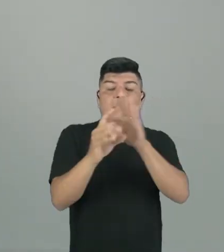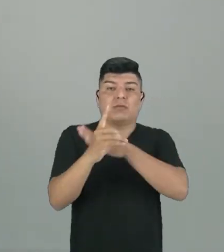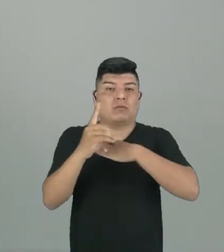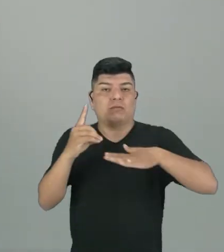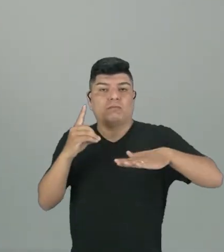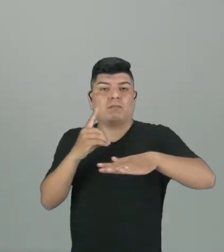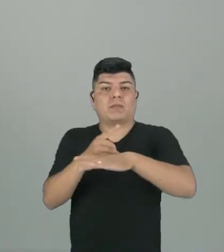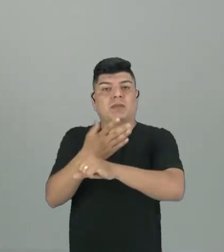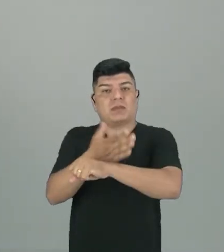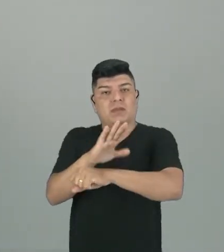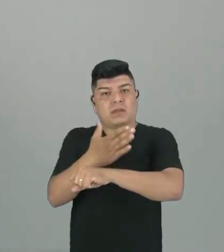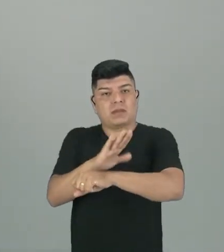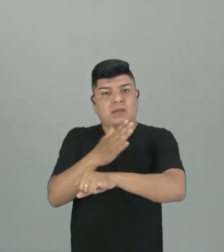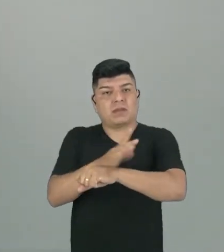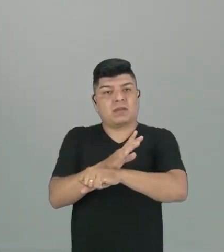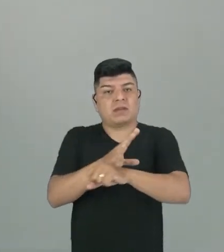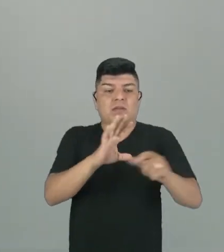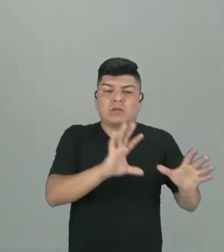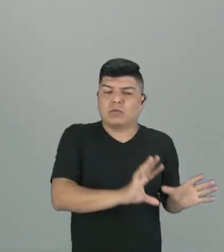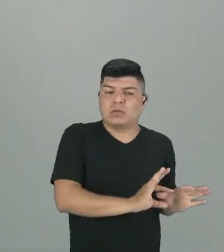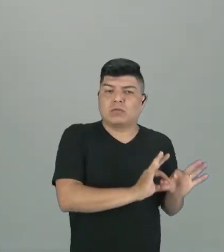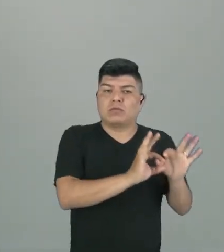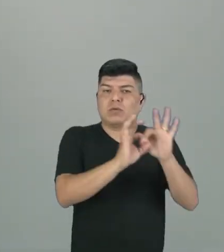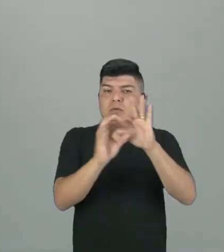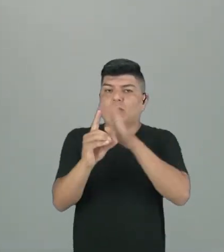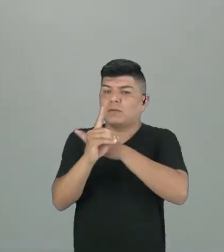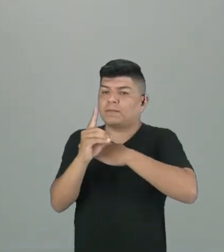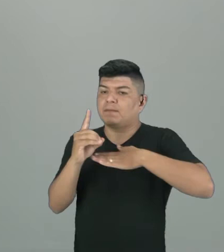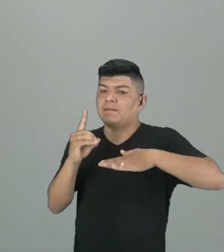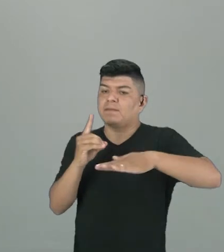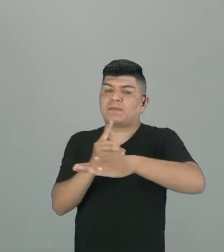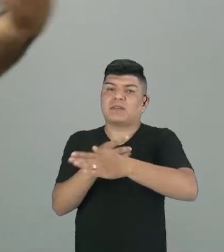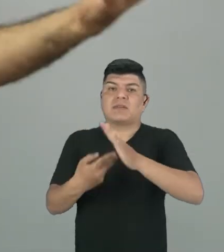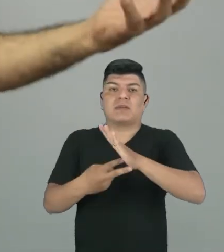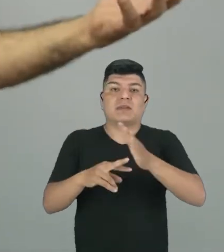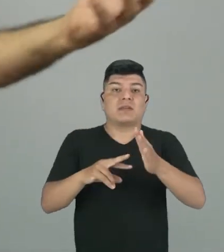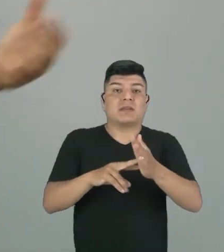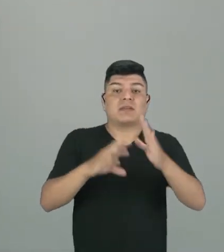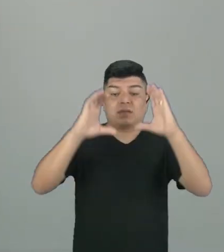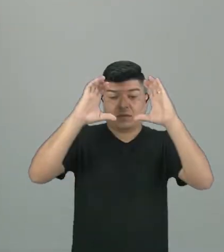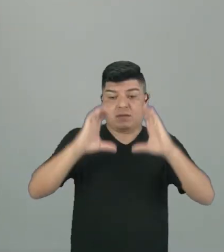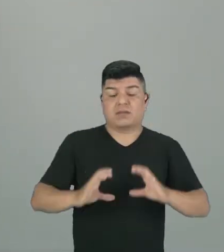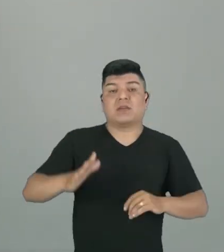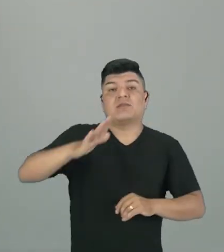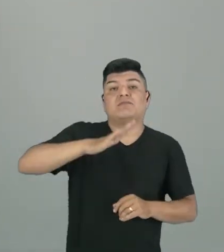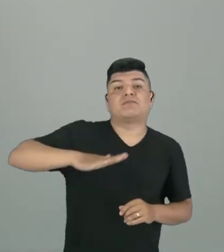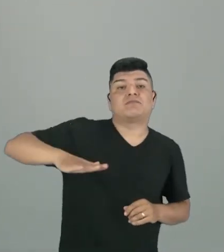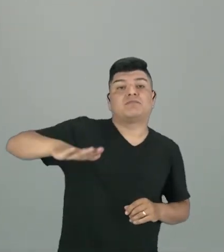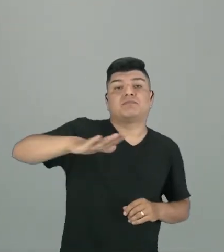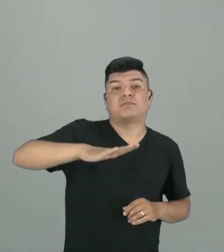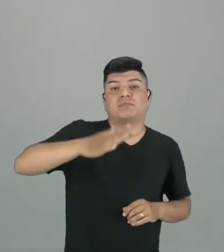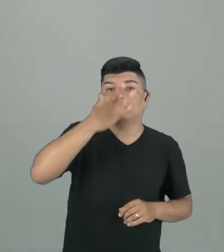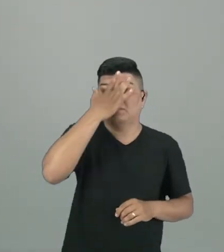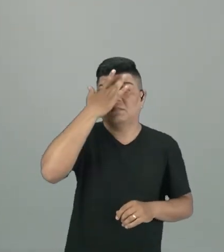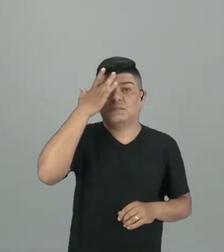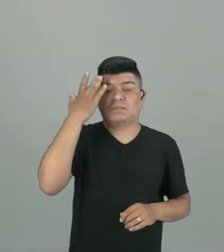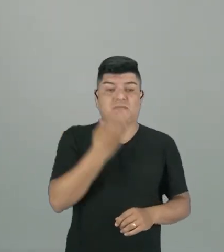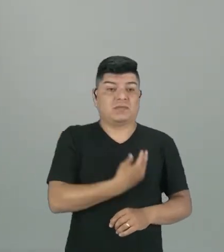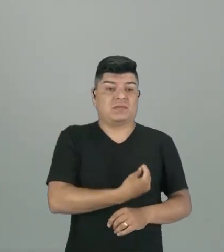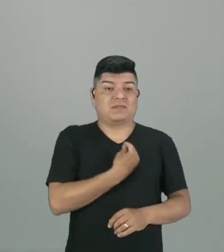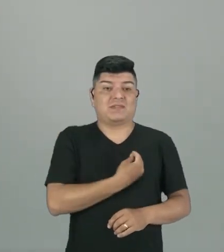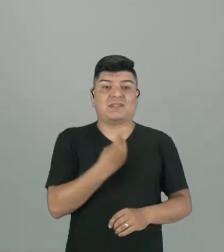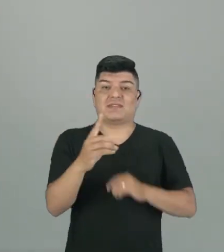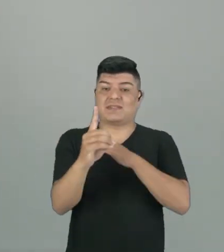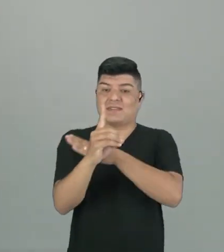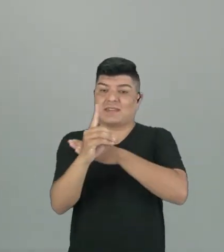em prática no contexto social. O que significa cidadania no contexto geral? Condição da pessoa no convívio